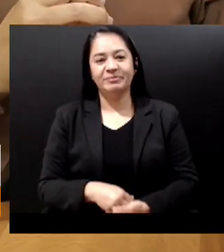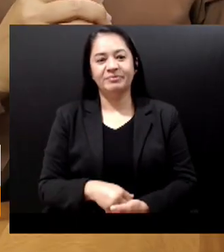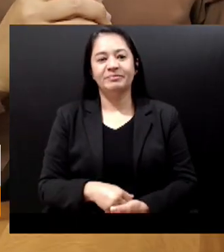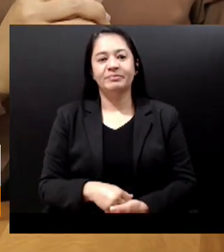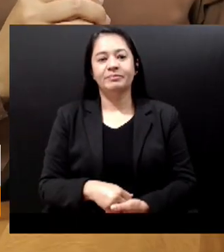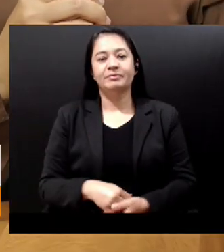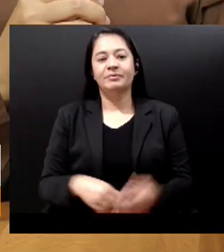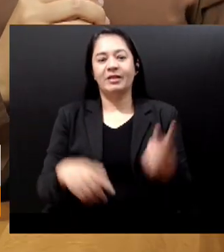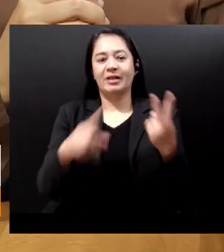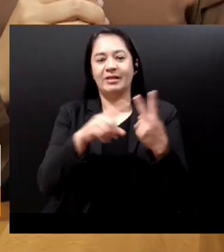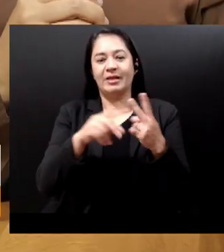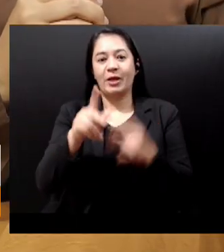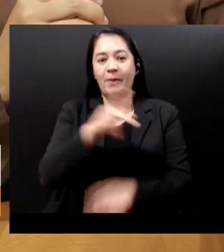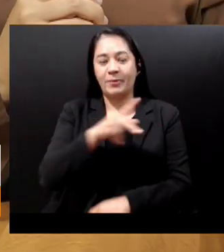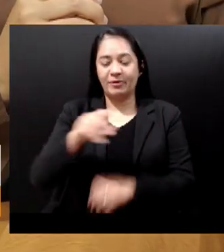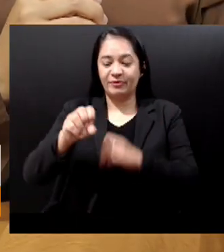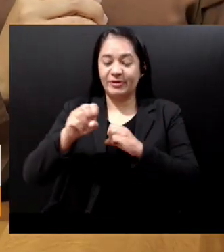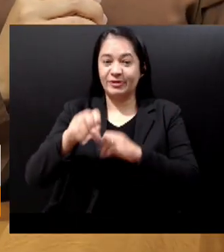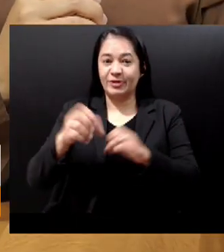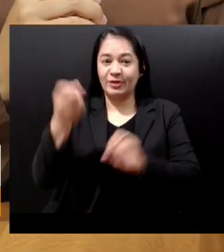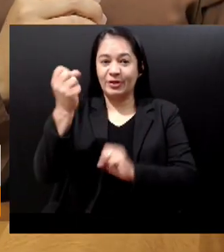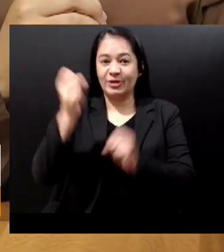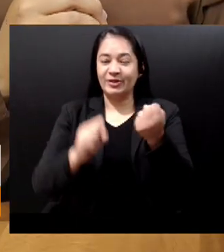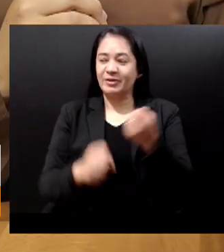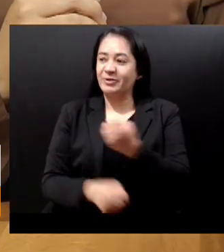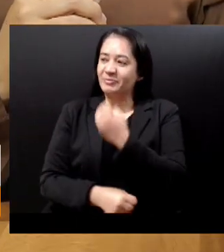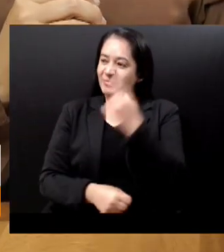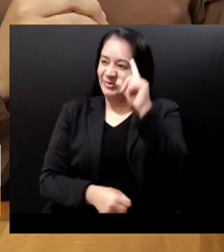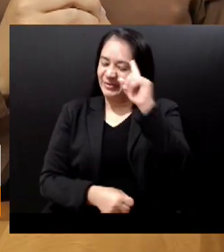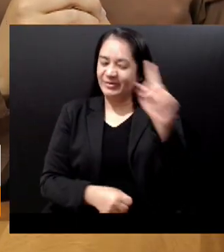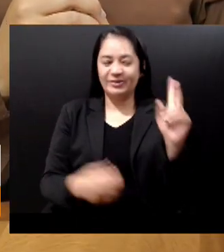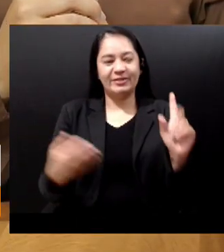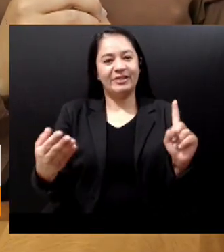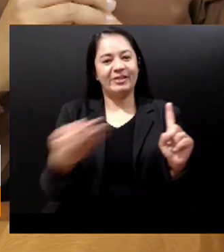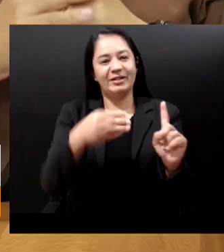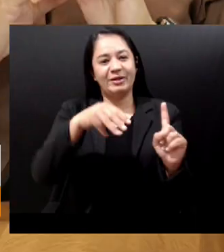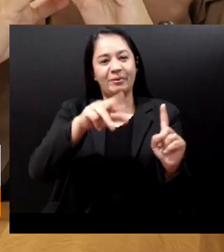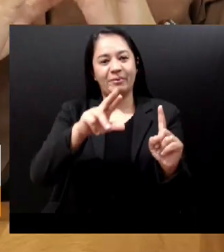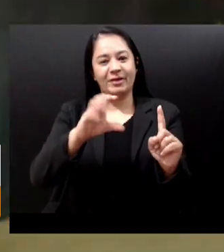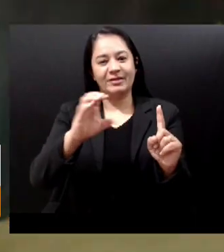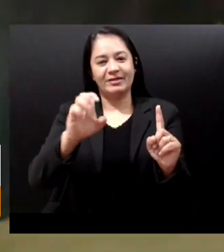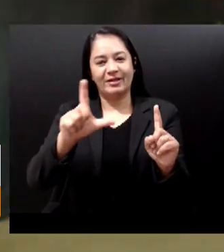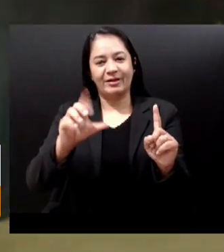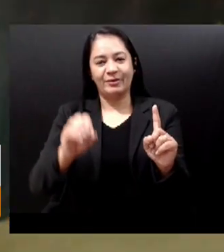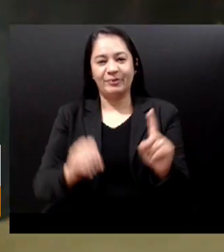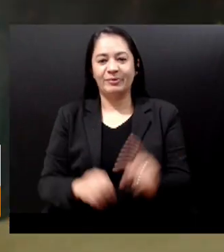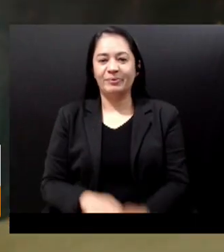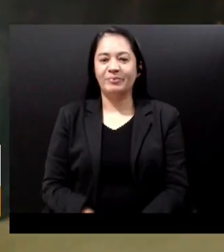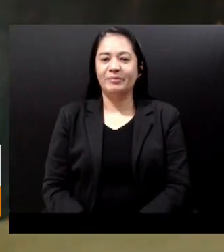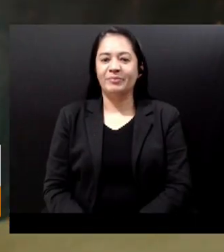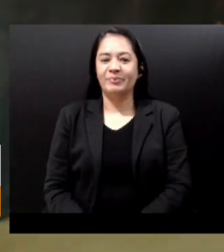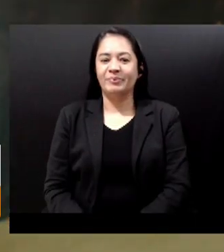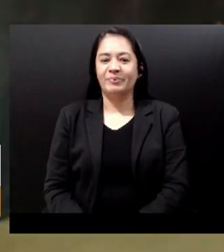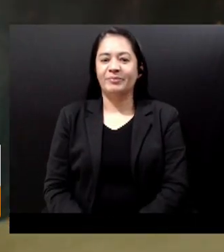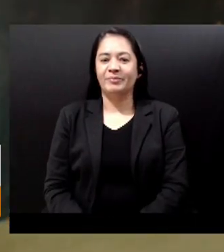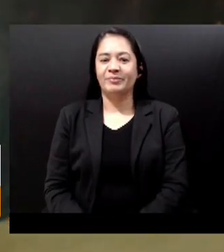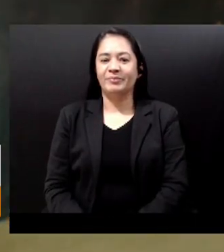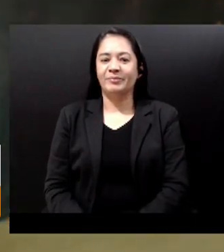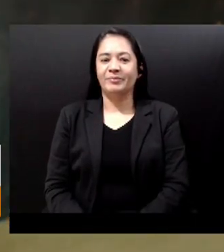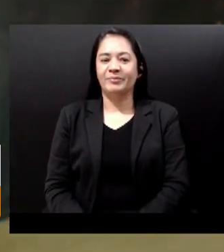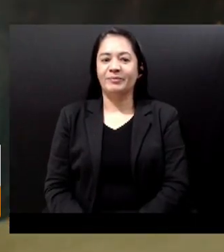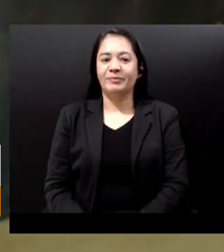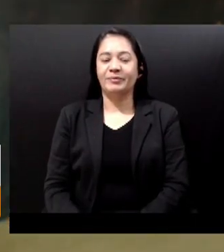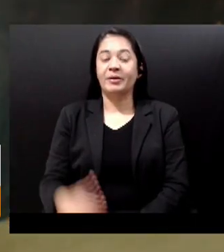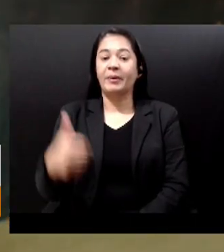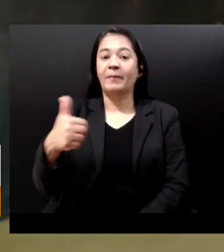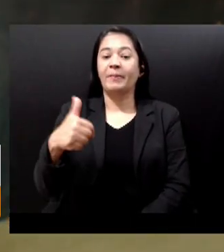físico, Marcelo Duarte. Bom dia, Marcelo. Bom dia, Rubia. Bom dia a todos. Muito bom, gente. Bom, primeiro a gente precisa entender o que é motivação